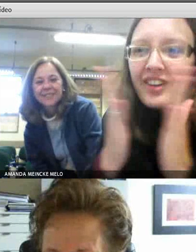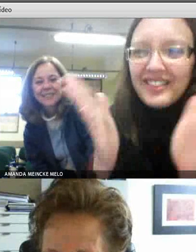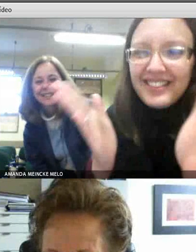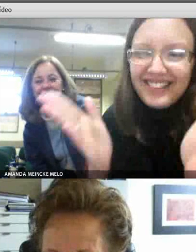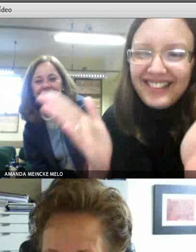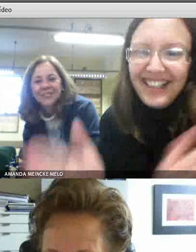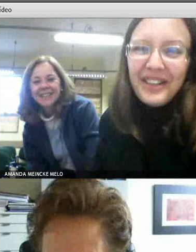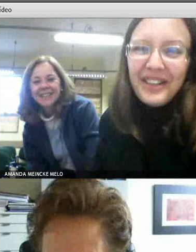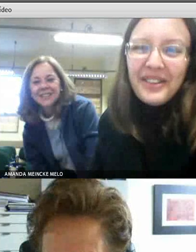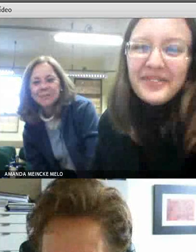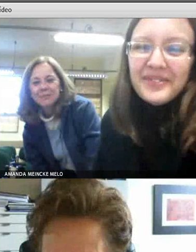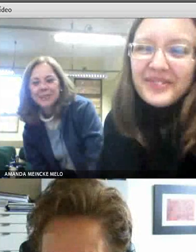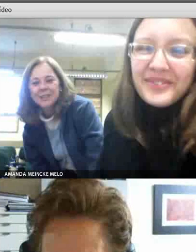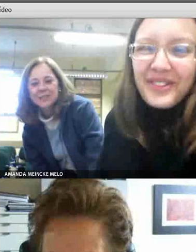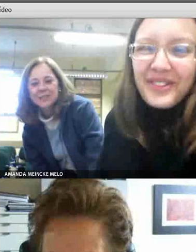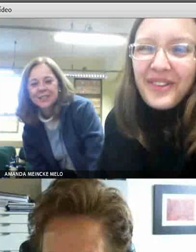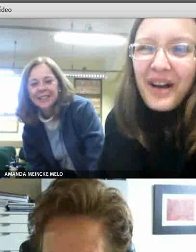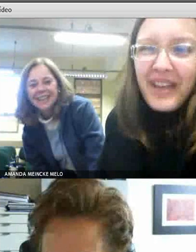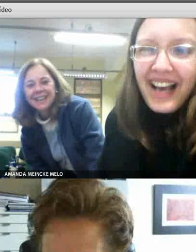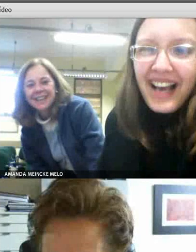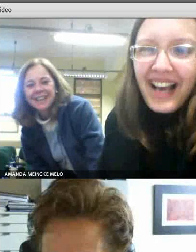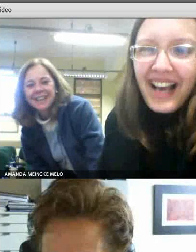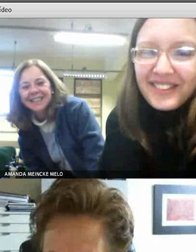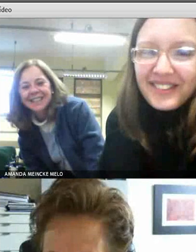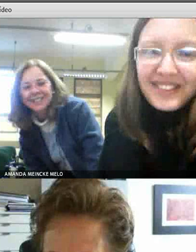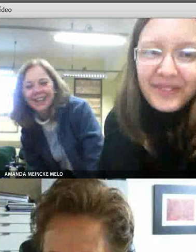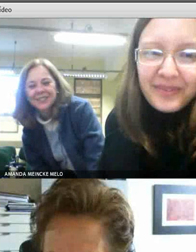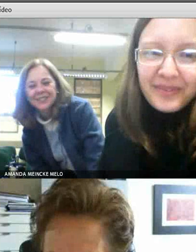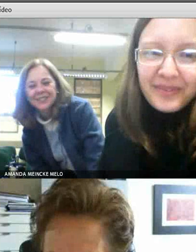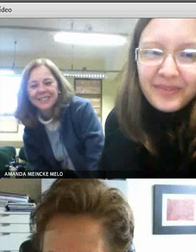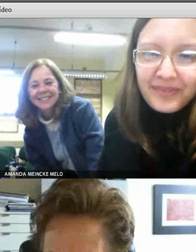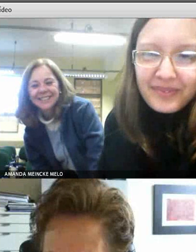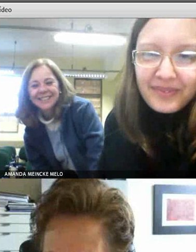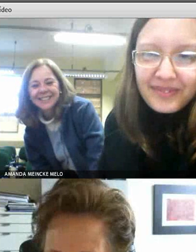Nós ainda não fizemos, não viajamos. Um abraço.